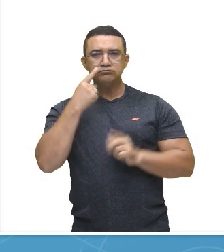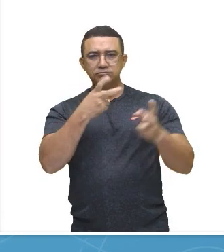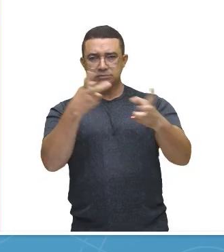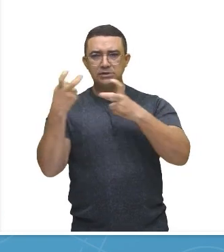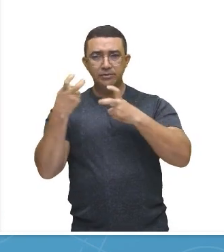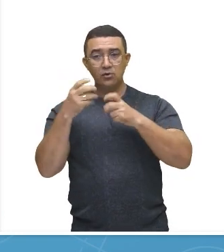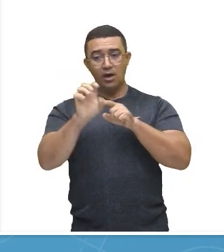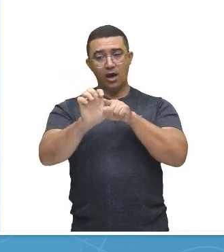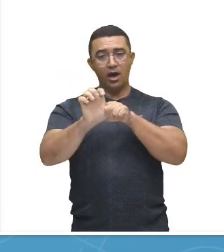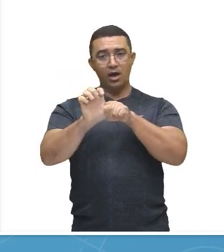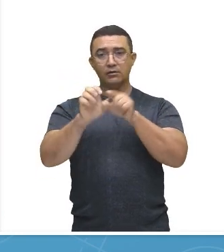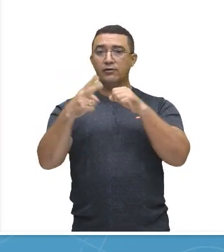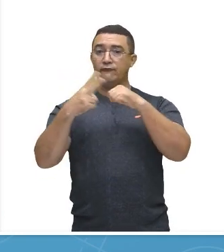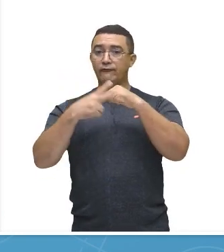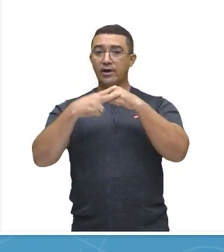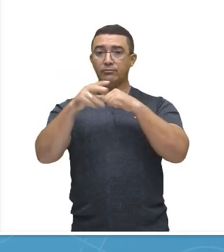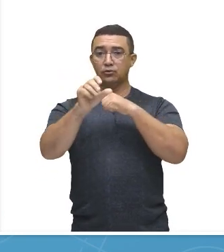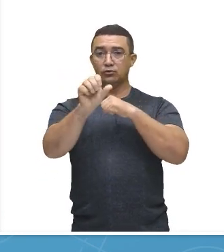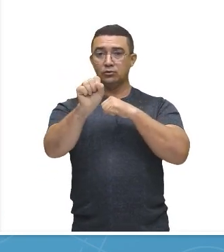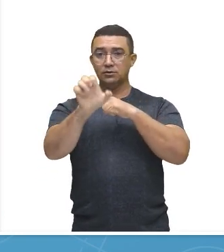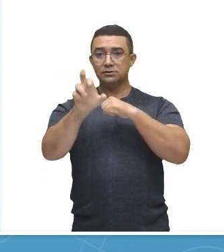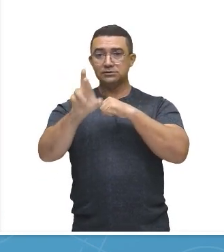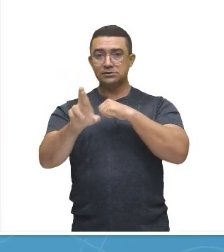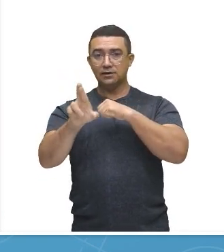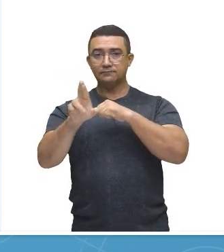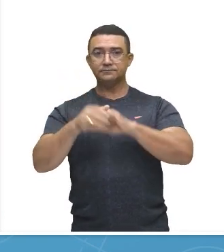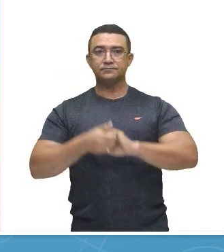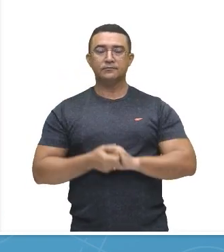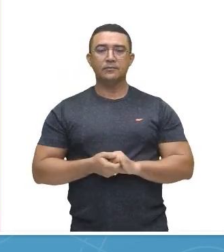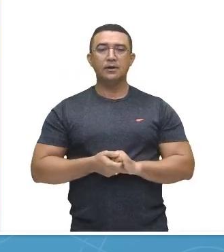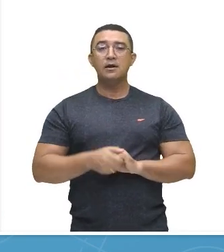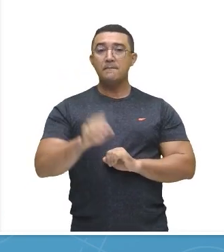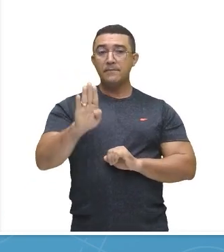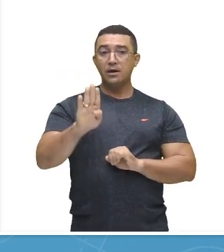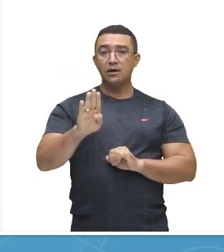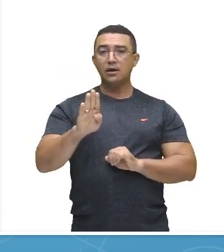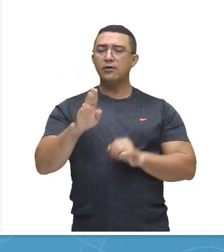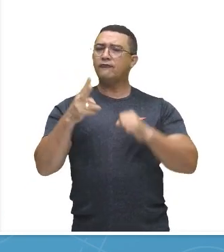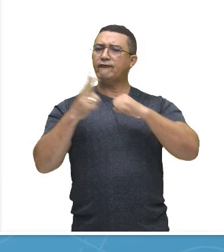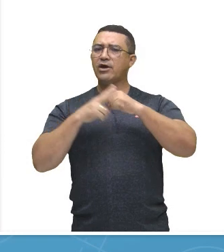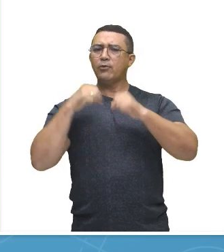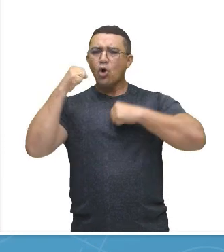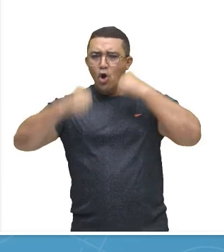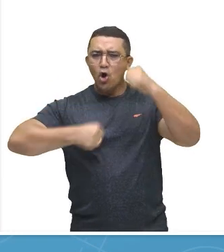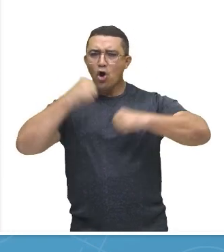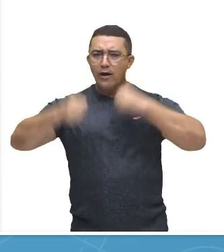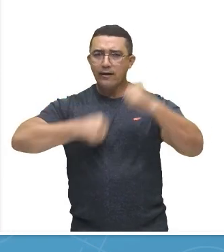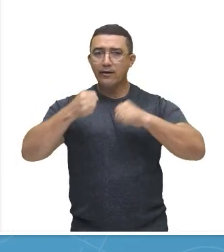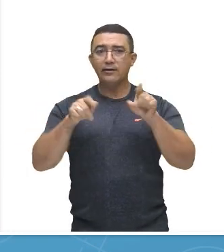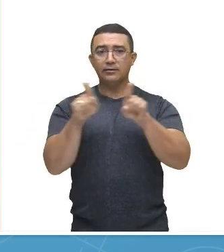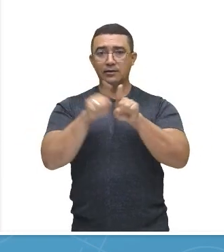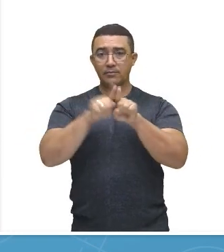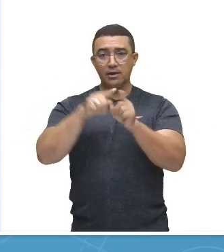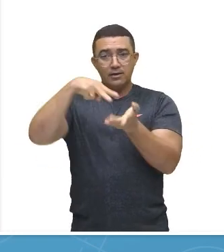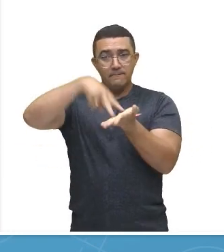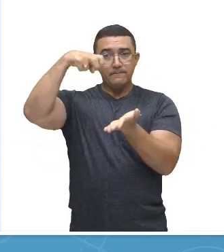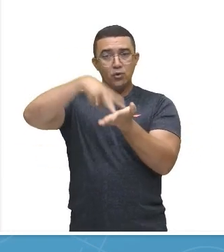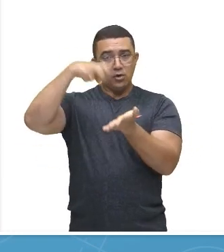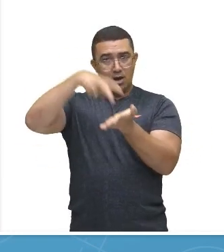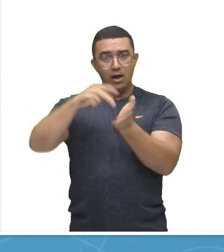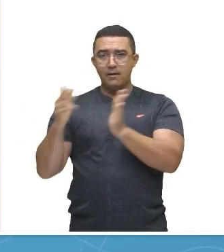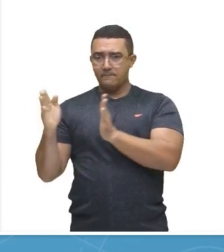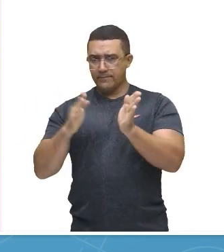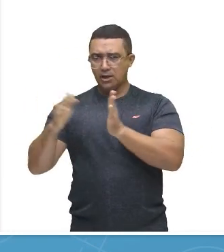bastante calma. A letra B, nós temos corria, corria e pulava. Período composto também.